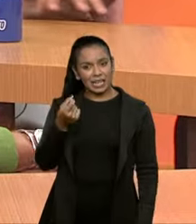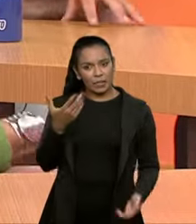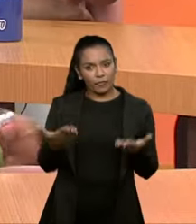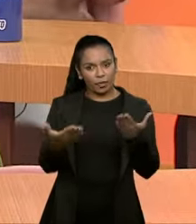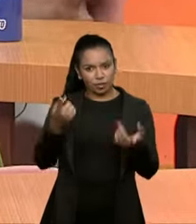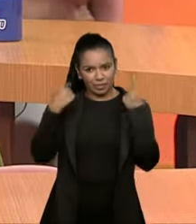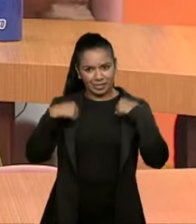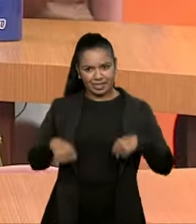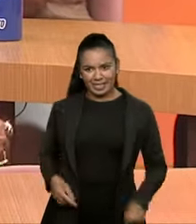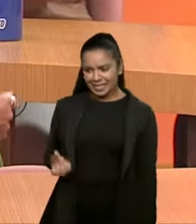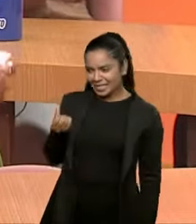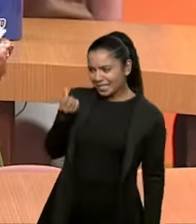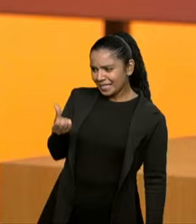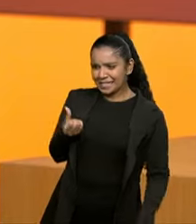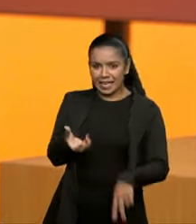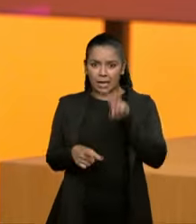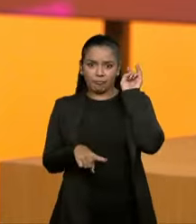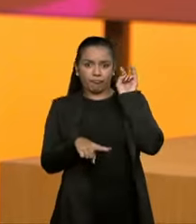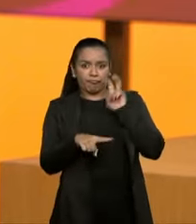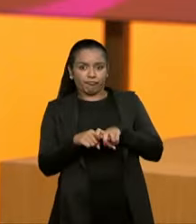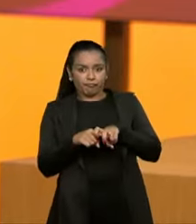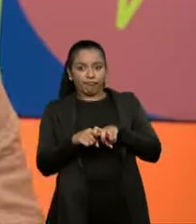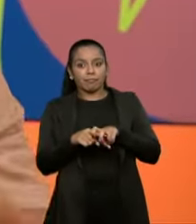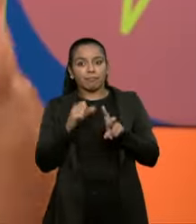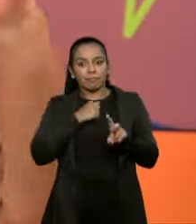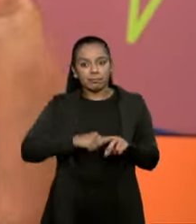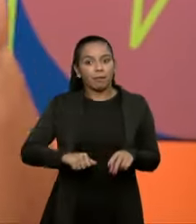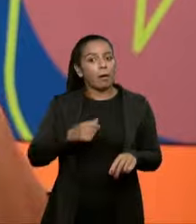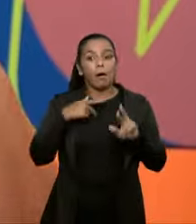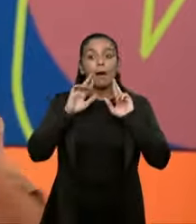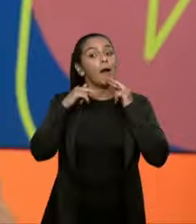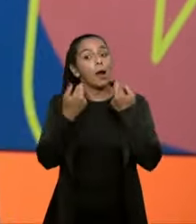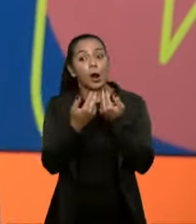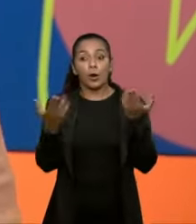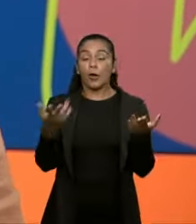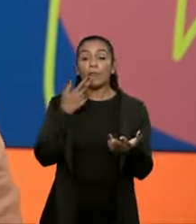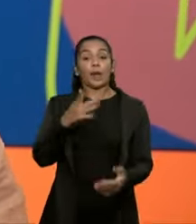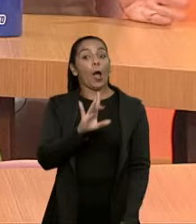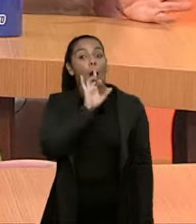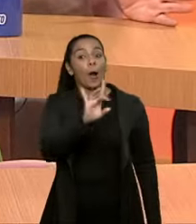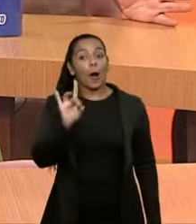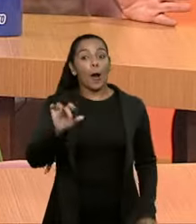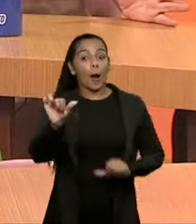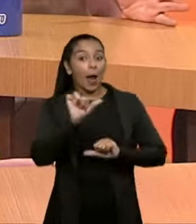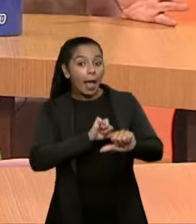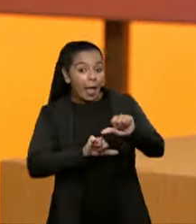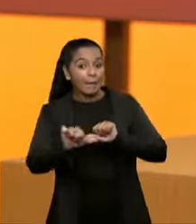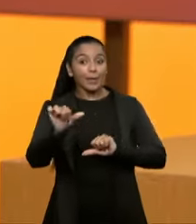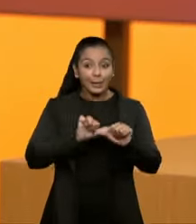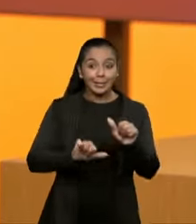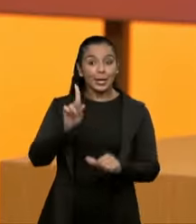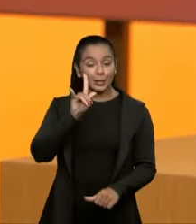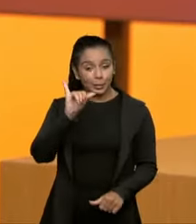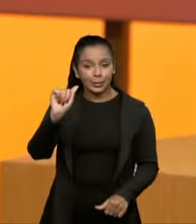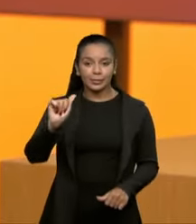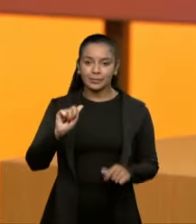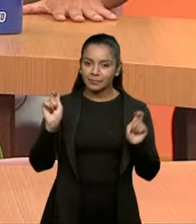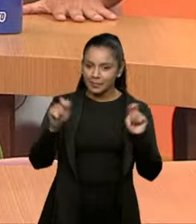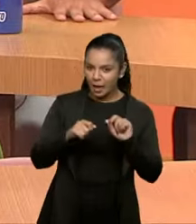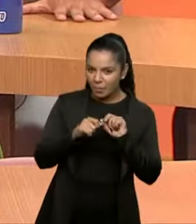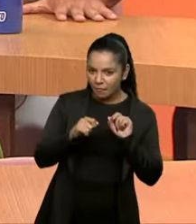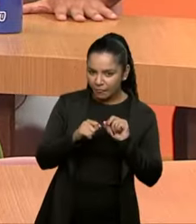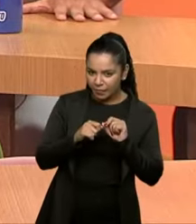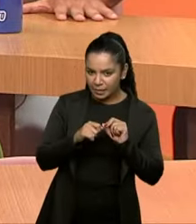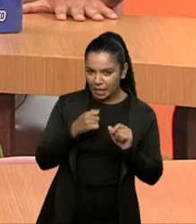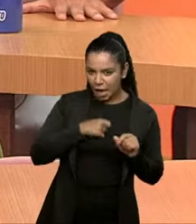seis caras da equipe sentarem nesse pota-pote. Aí eu fiz a reunião, falei, olha só, cada um, vamos revezar dia. Mas não dá pra fazer no mato?